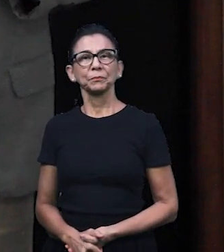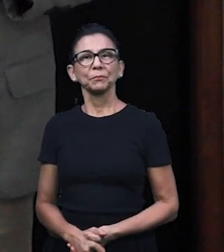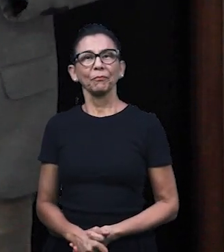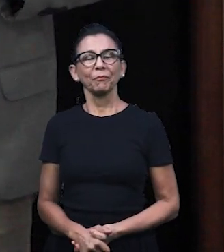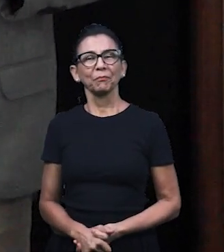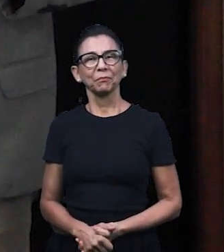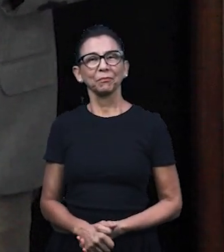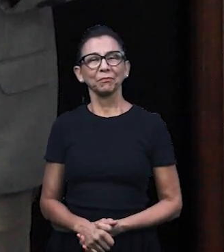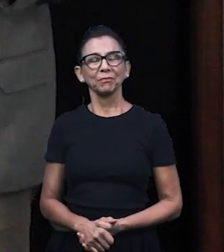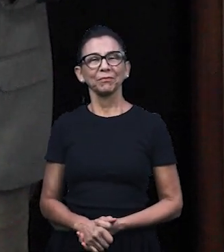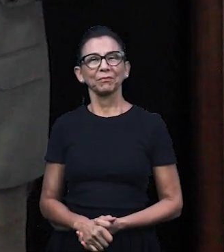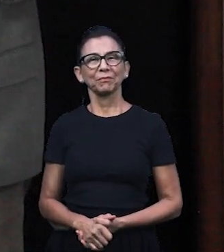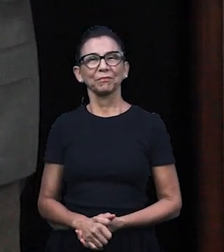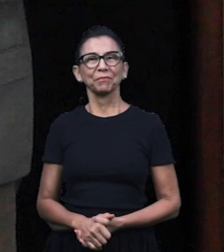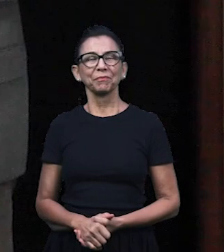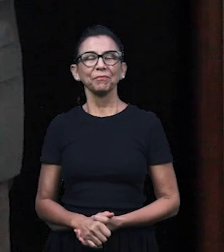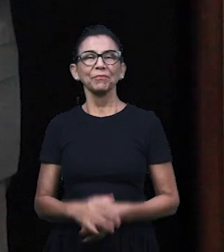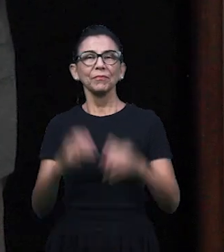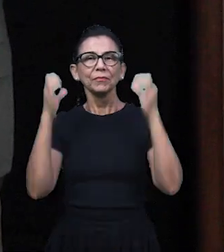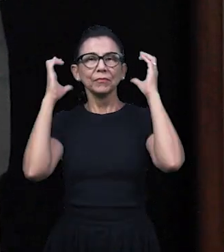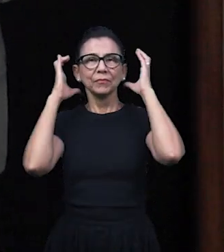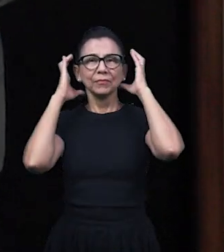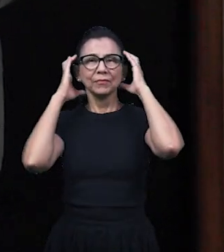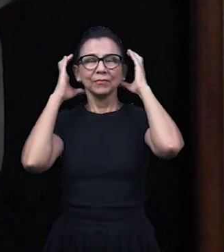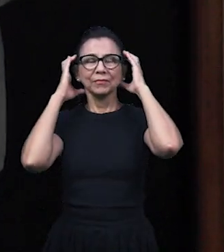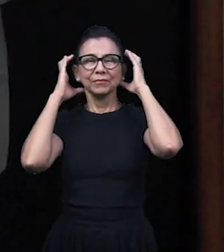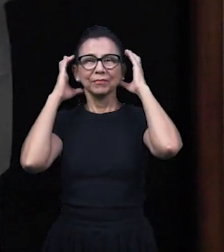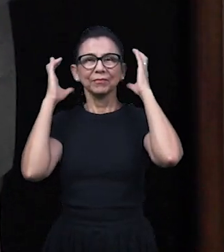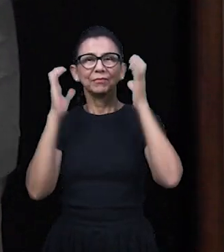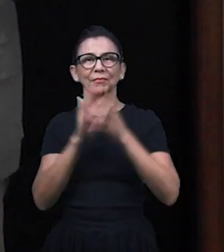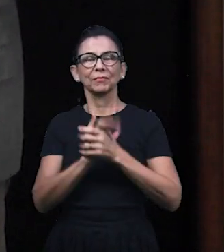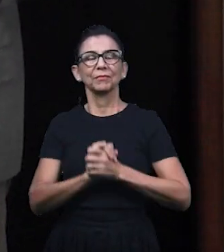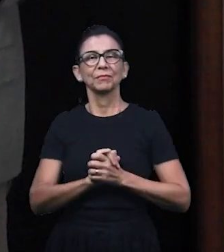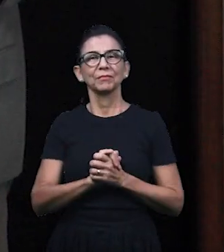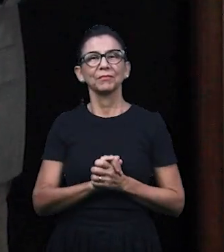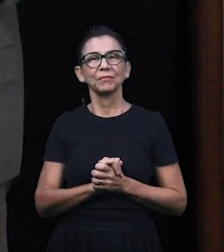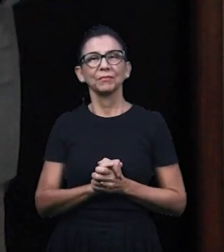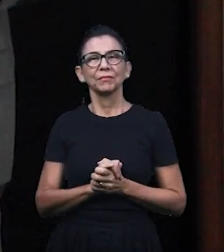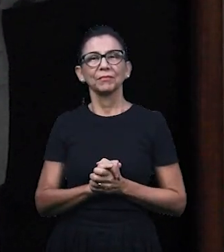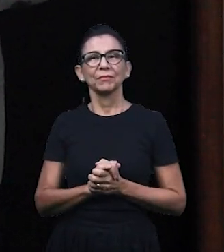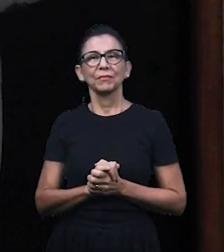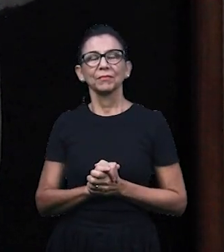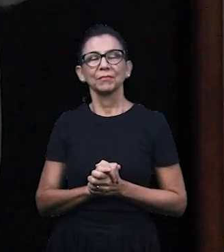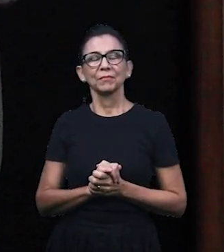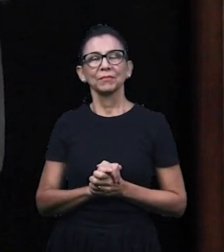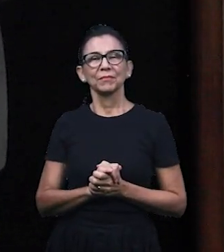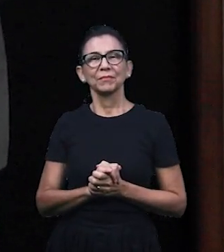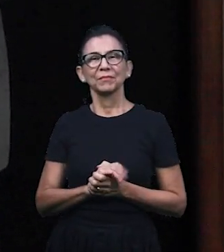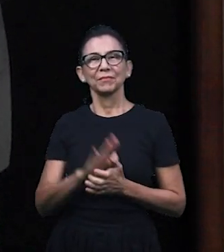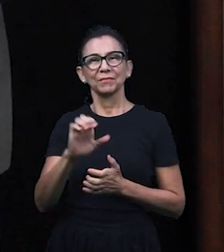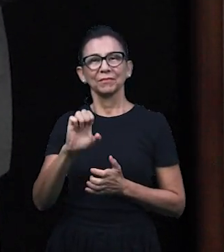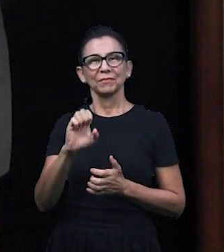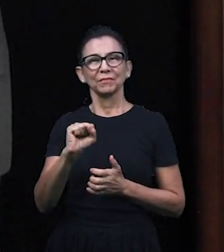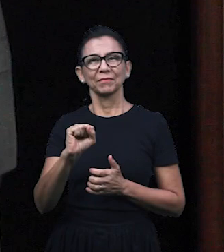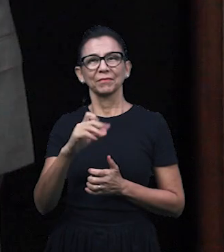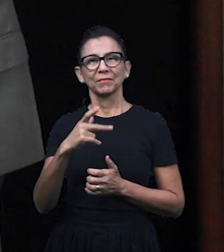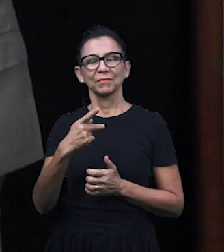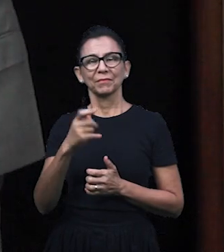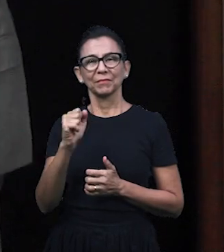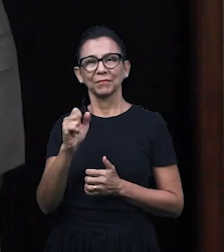Rádio Espírito Santo. Essa entrevista aconteceu essa semana e nós fomos convidados a estar